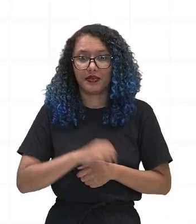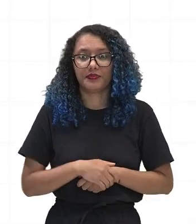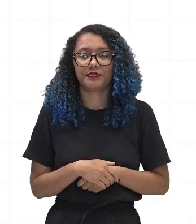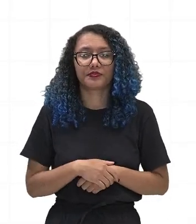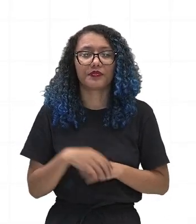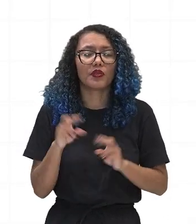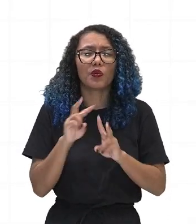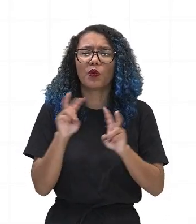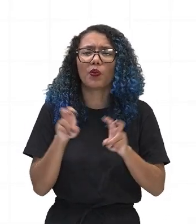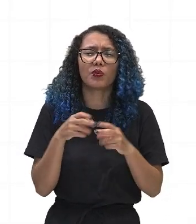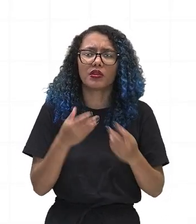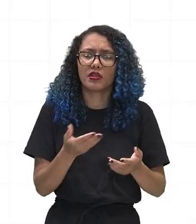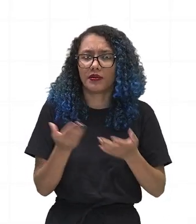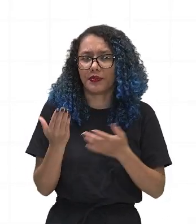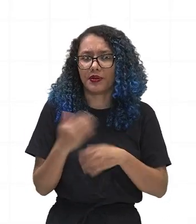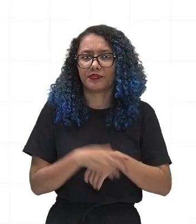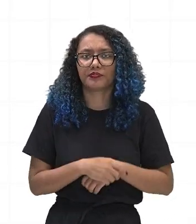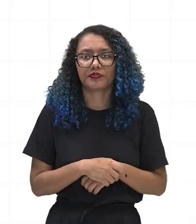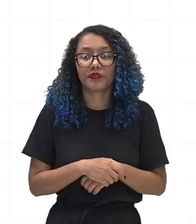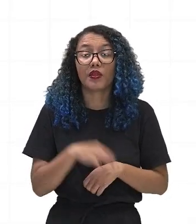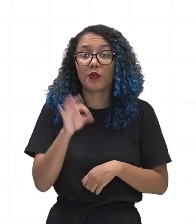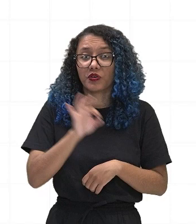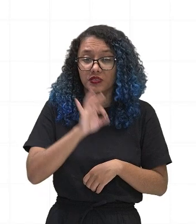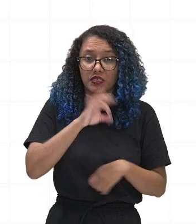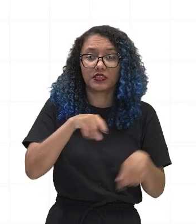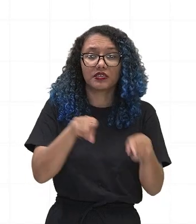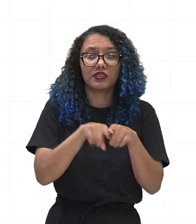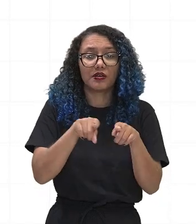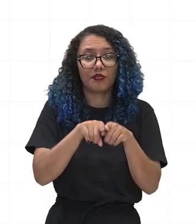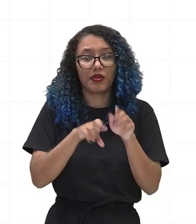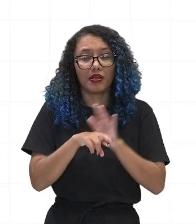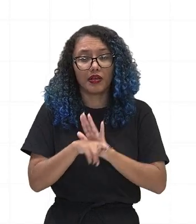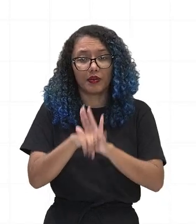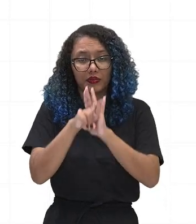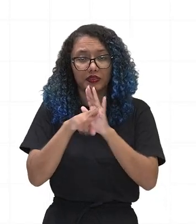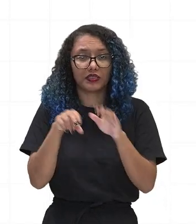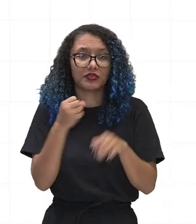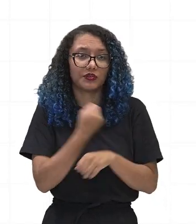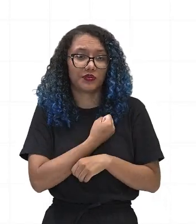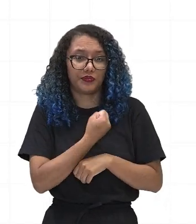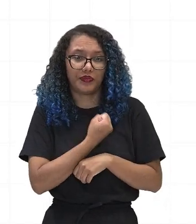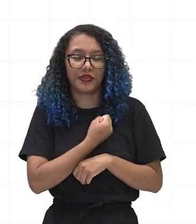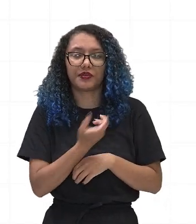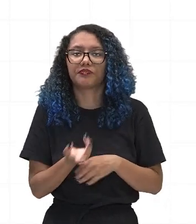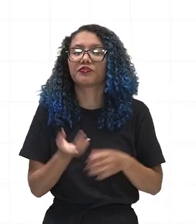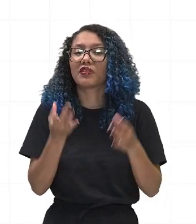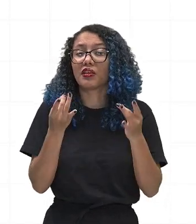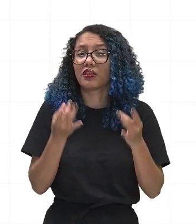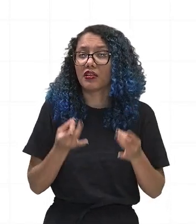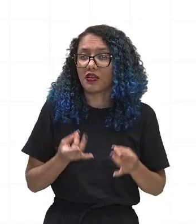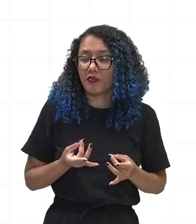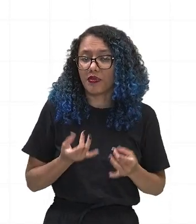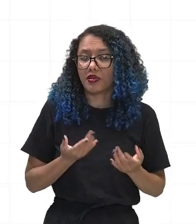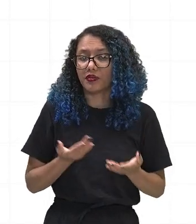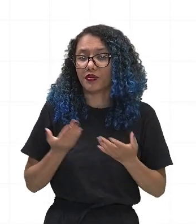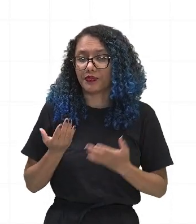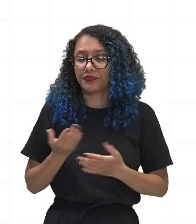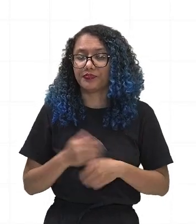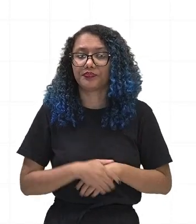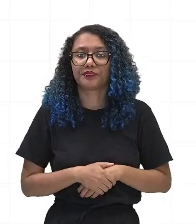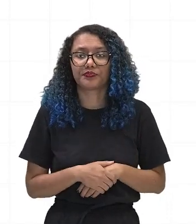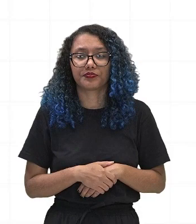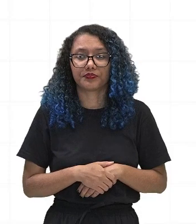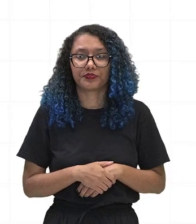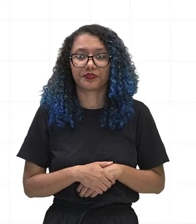temos o objeto de conhecimento, porcentagem e sua representação numérica. E temos o nosso detalhamento da